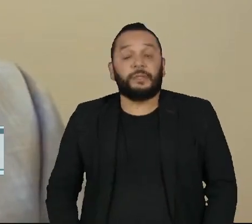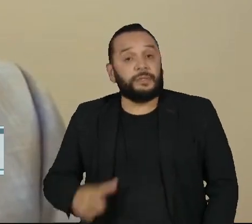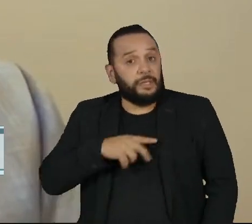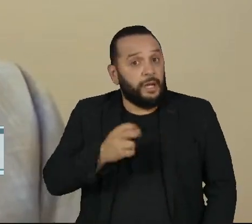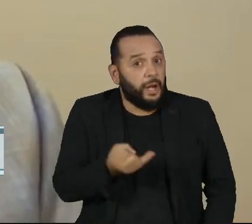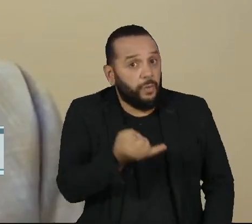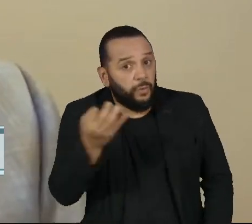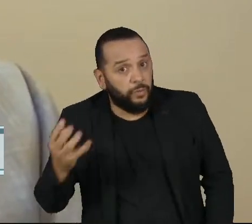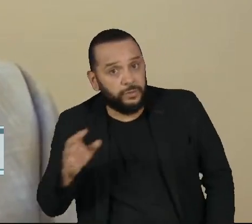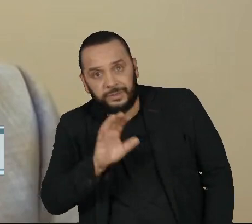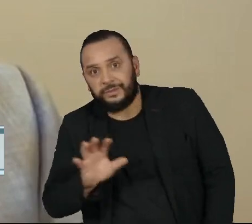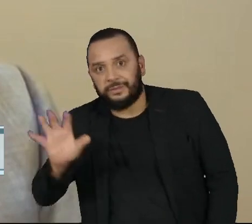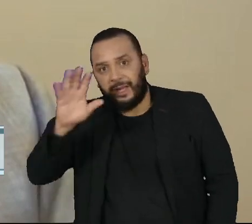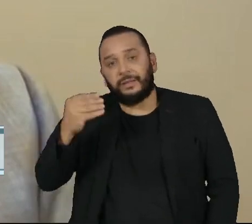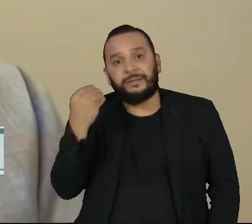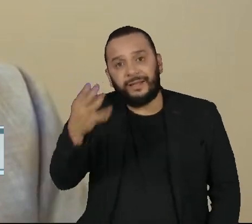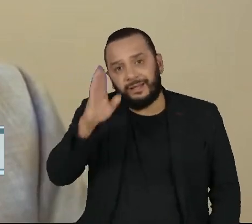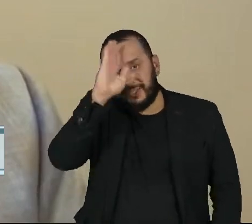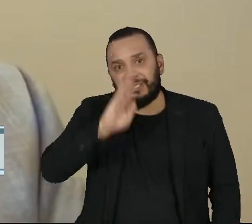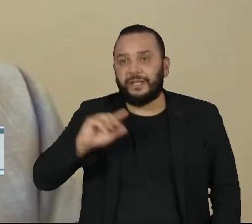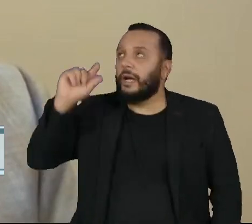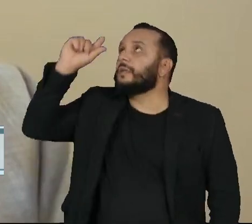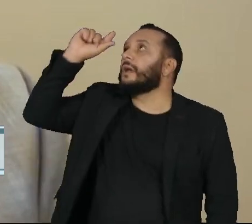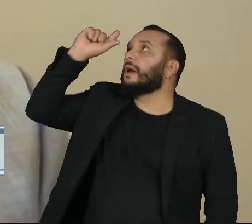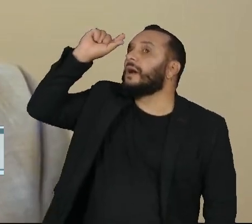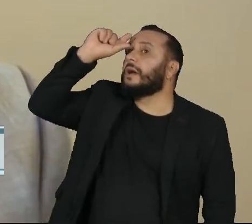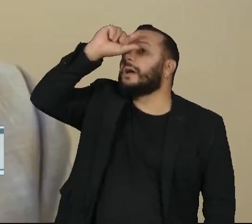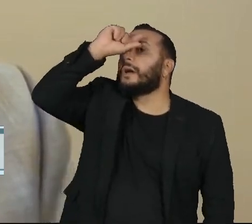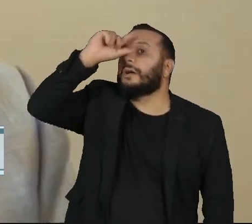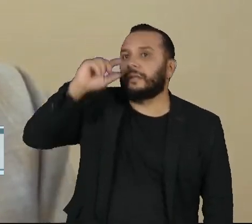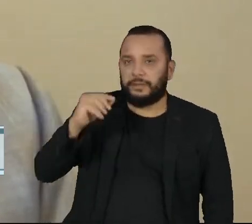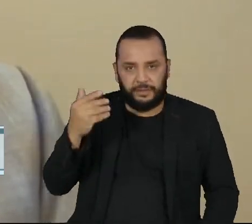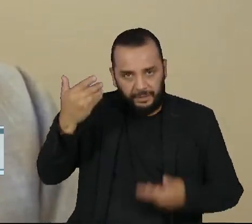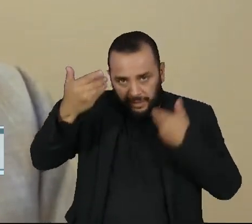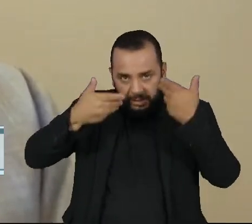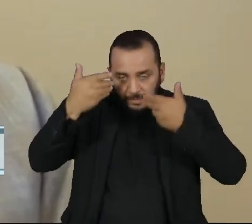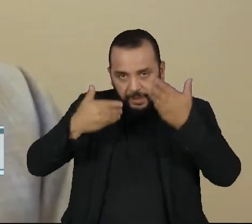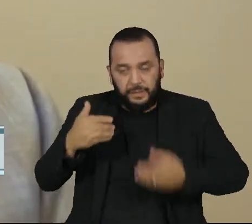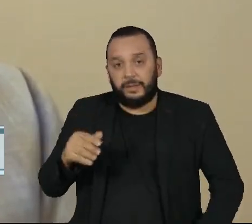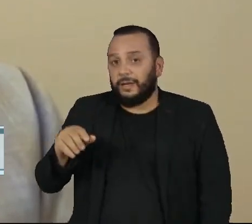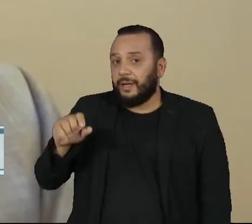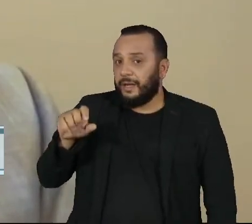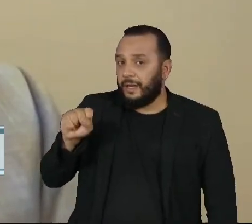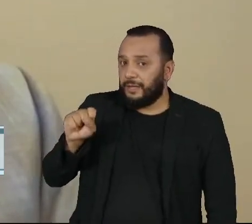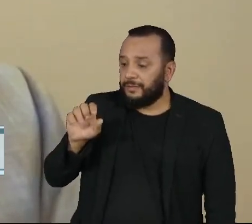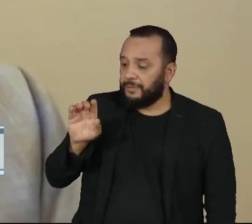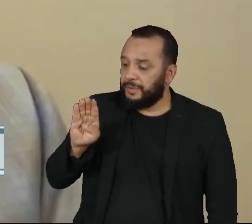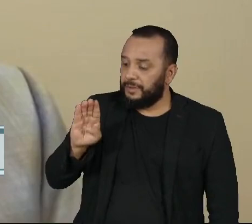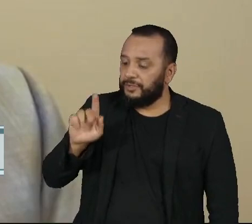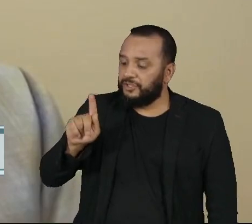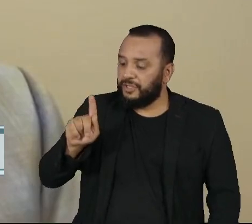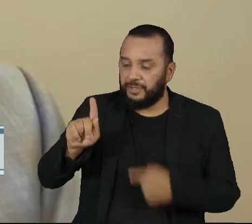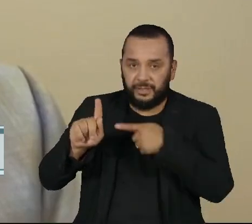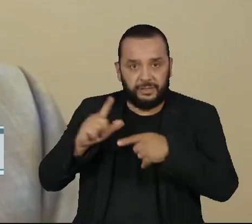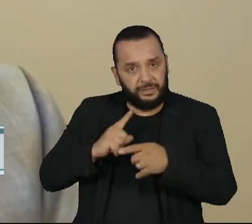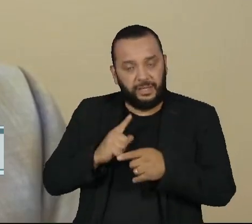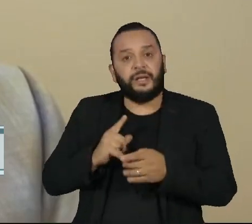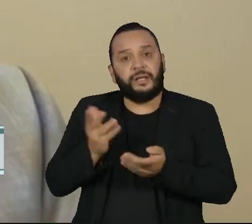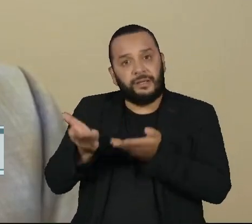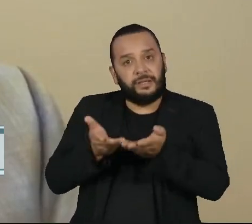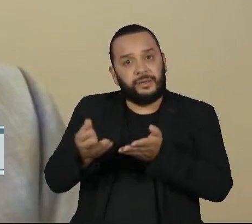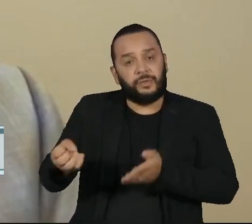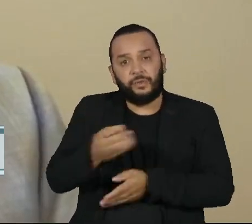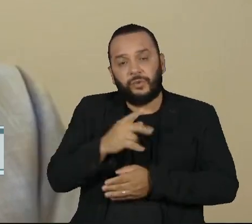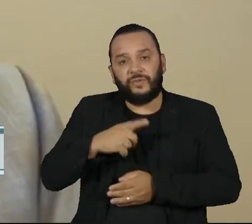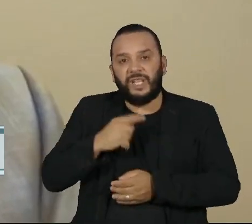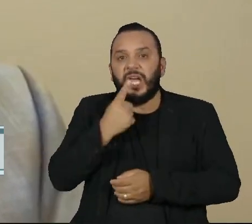que fornecem os colírios necessários para o tratamento. E a SBG está estimulando um tratamento novo à base de